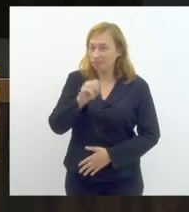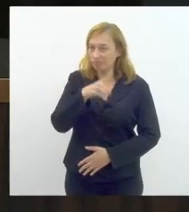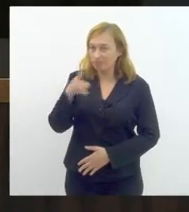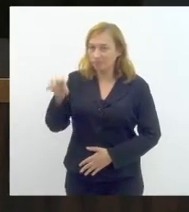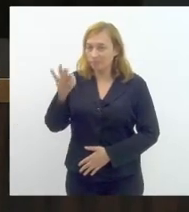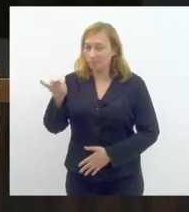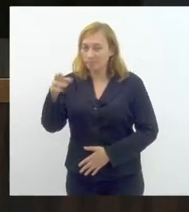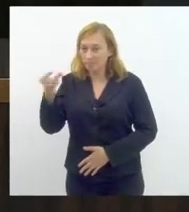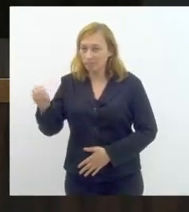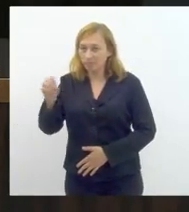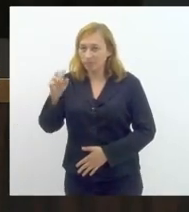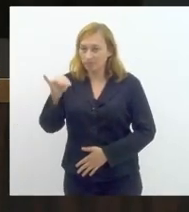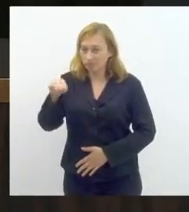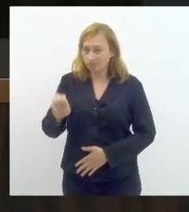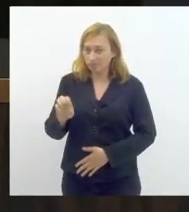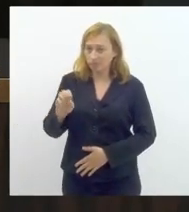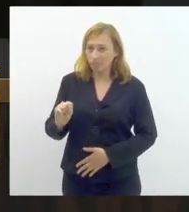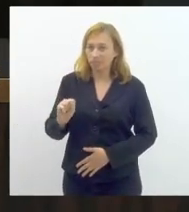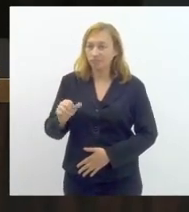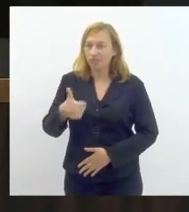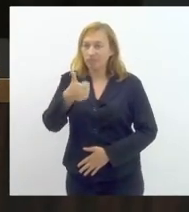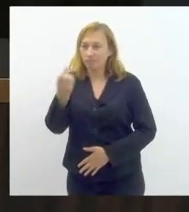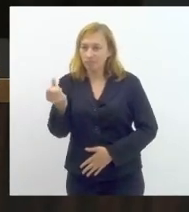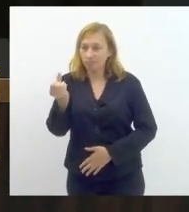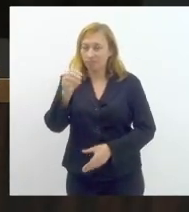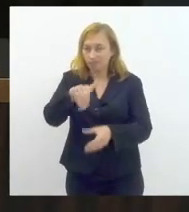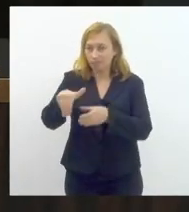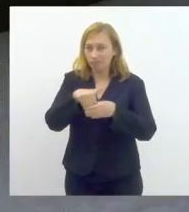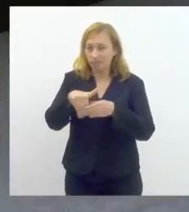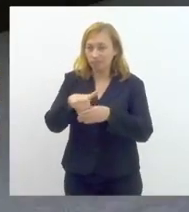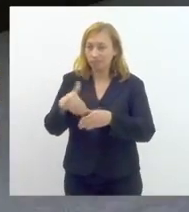São Fidélis, com 16 votos.